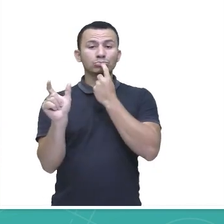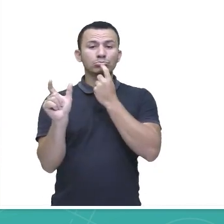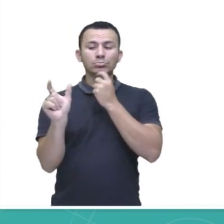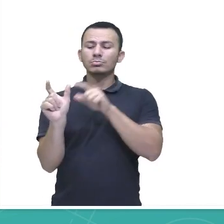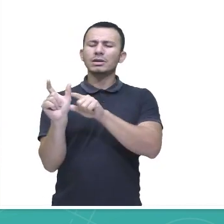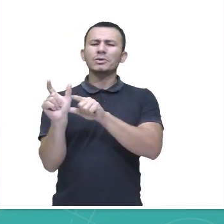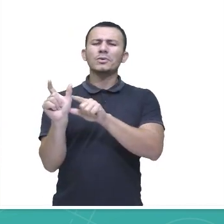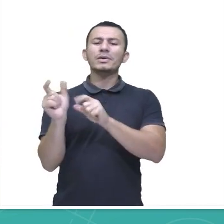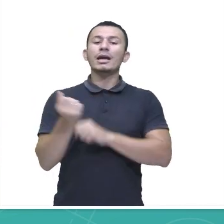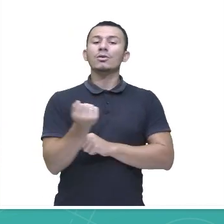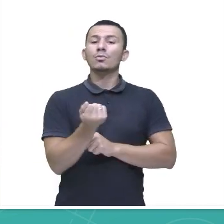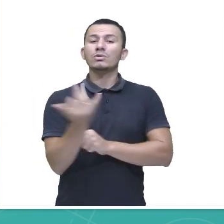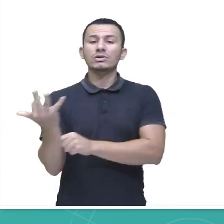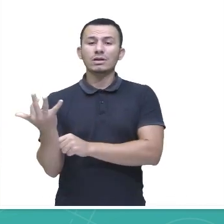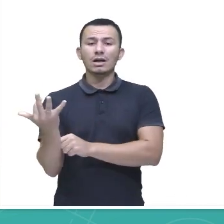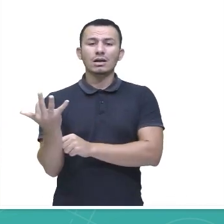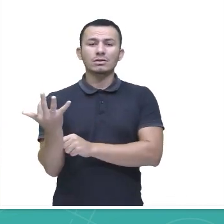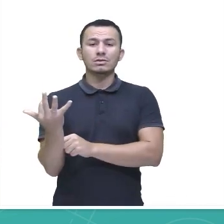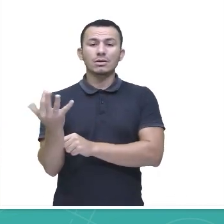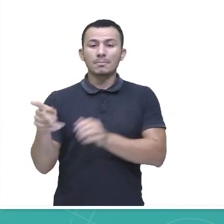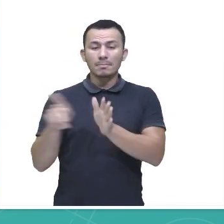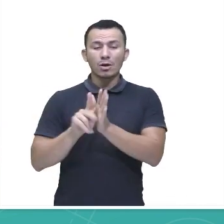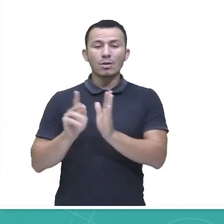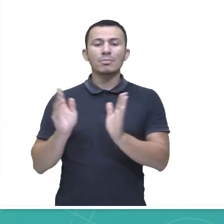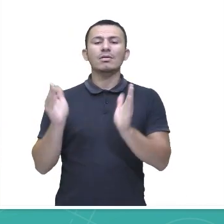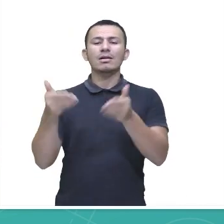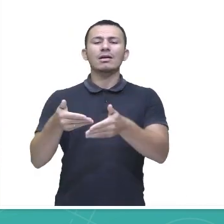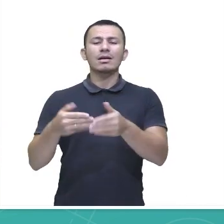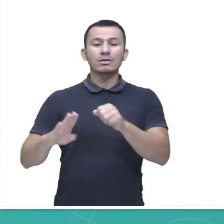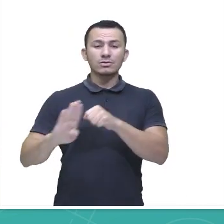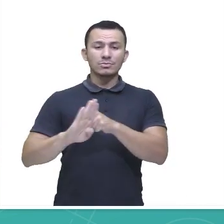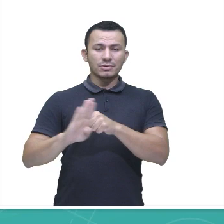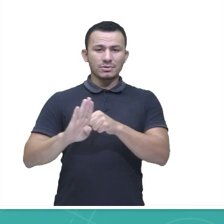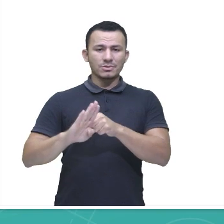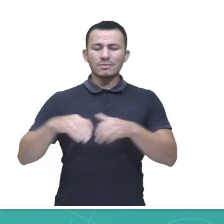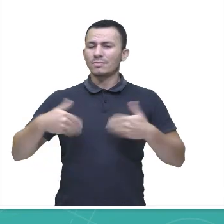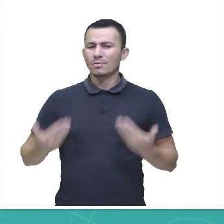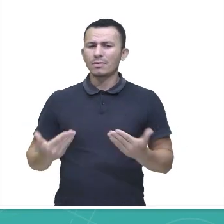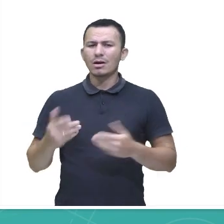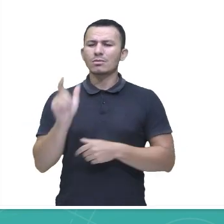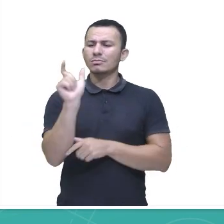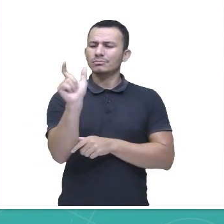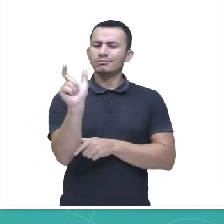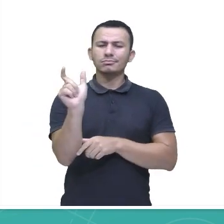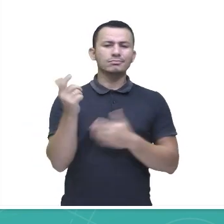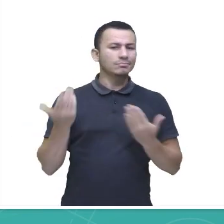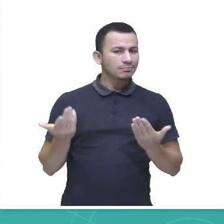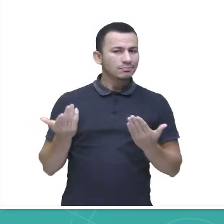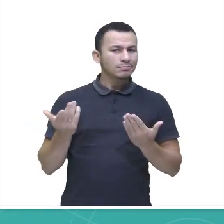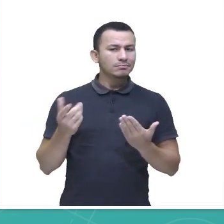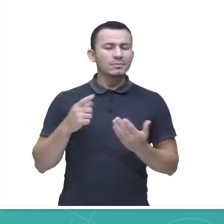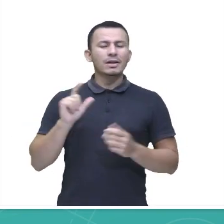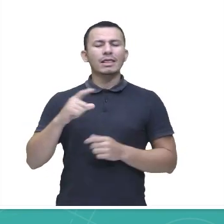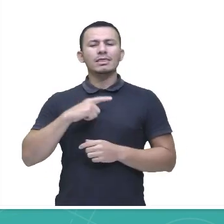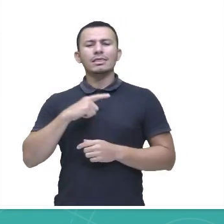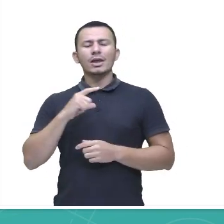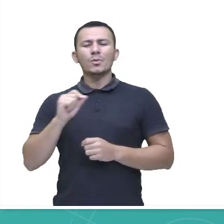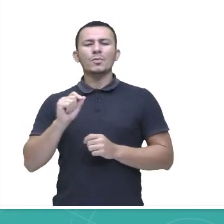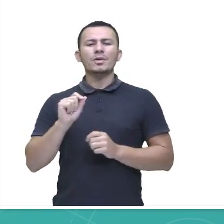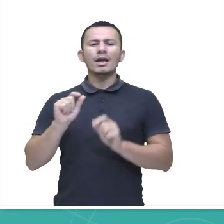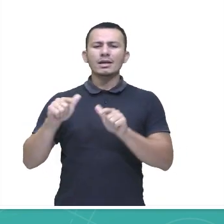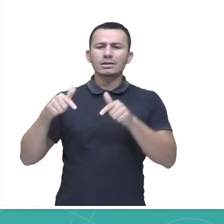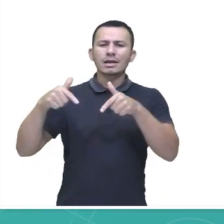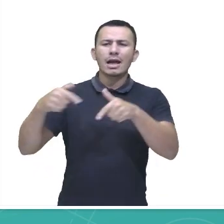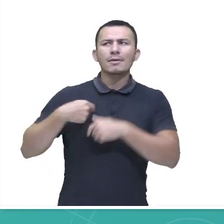de quantidade ao substantivo? Você já sabe qual é a palavra que atribui essa noção,